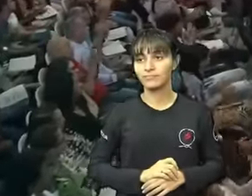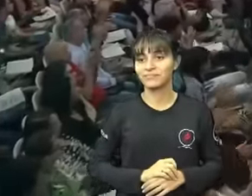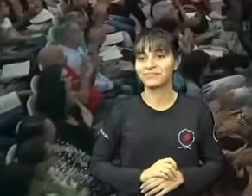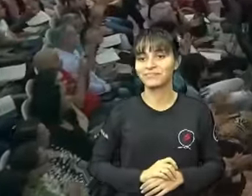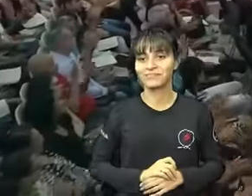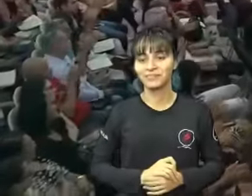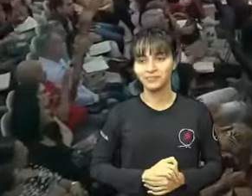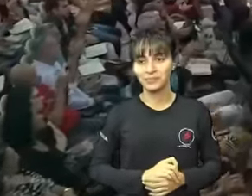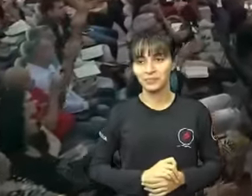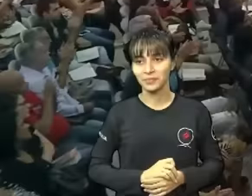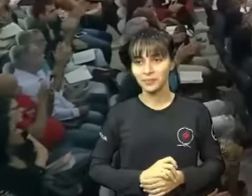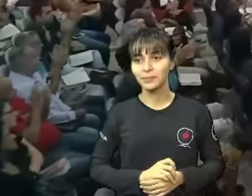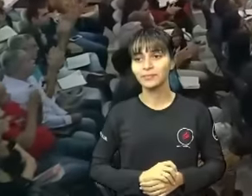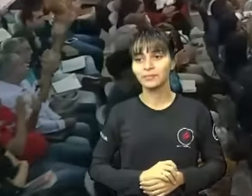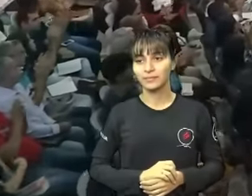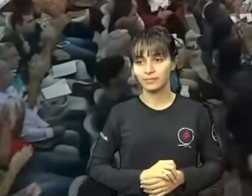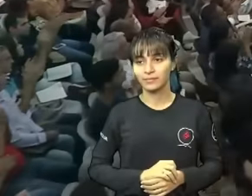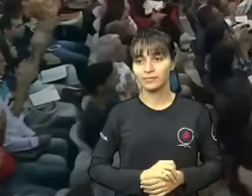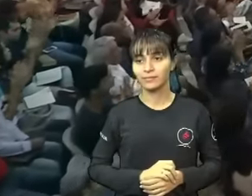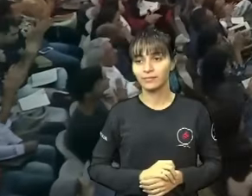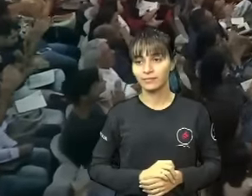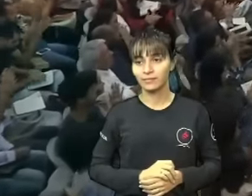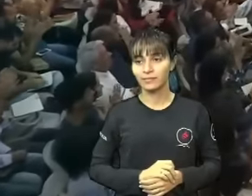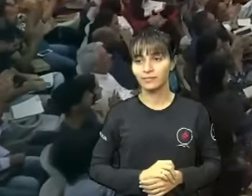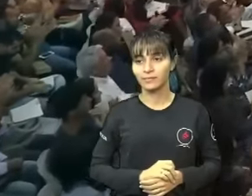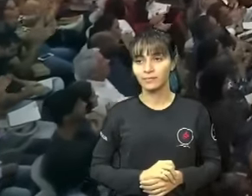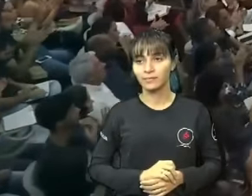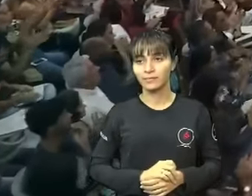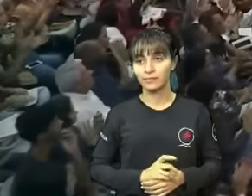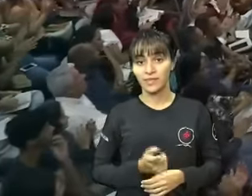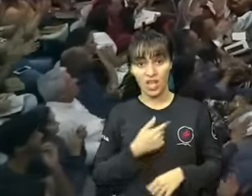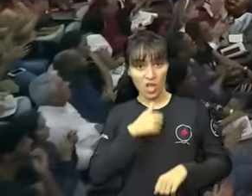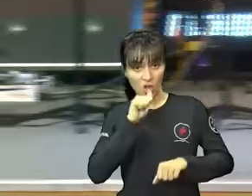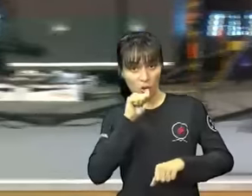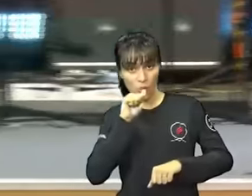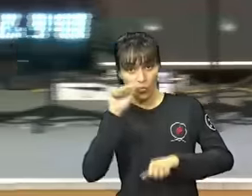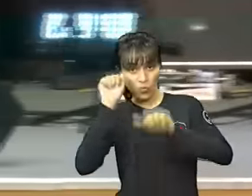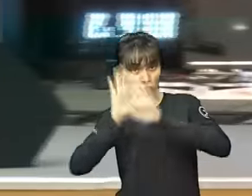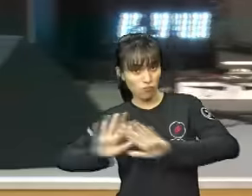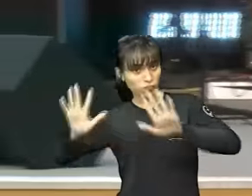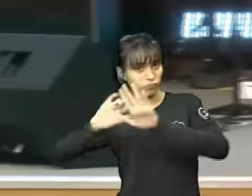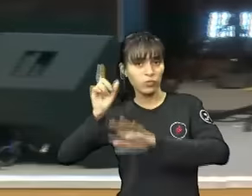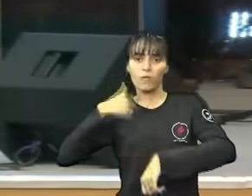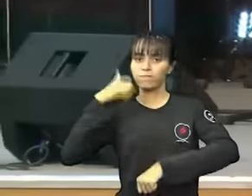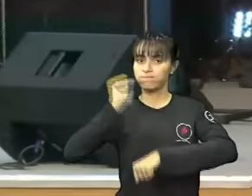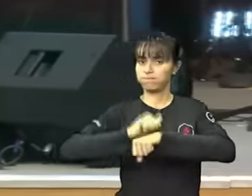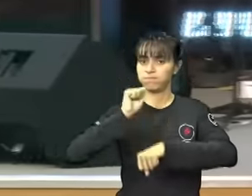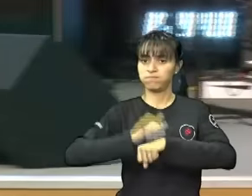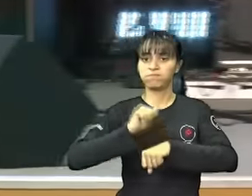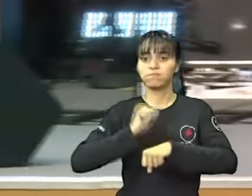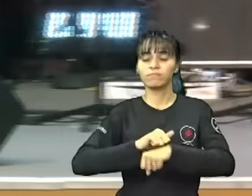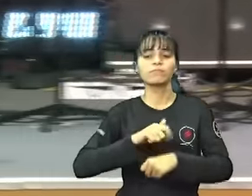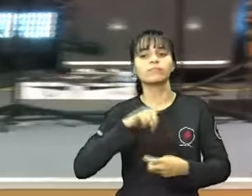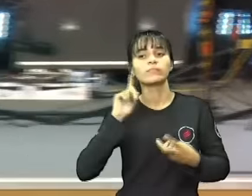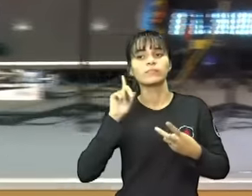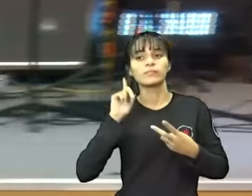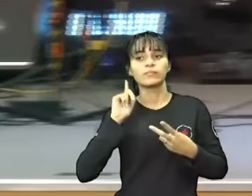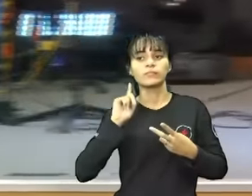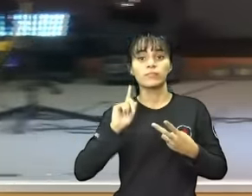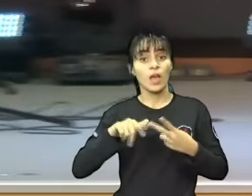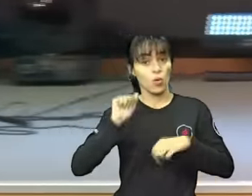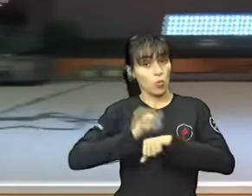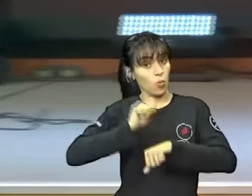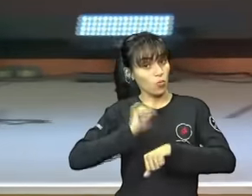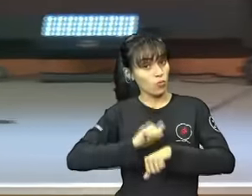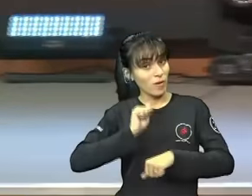e eu já não tô no abstrato eu tô no concreto eu vou para segunda é do